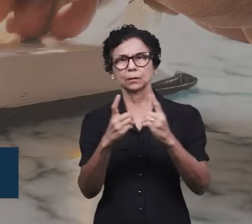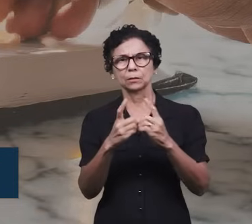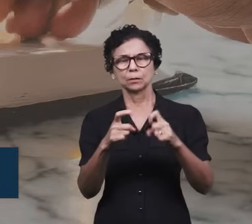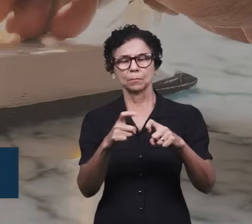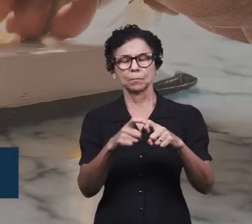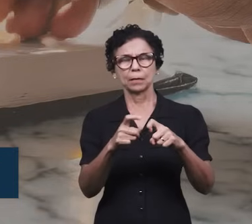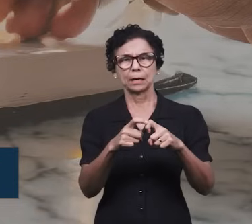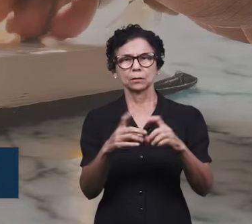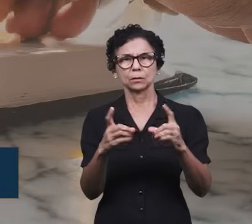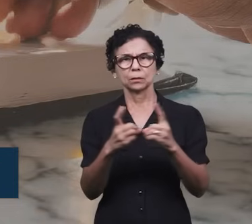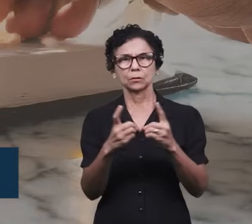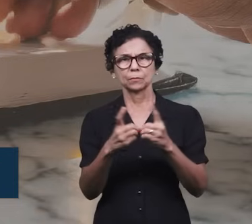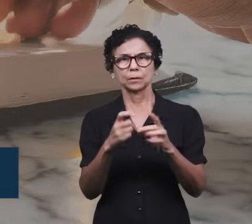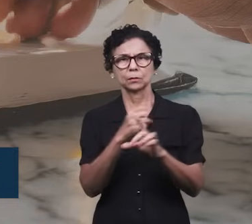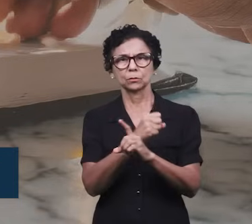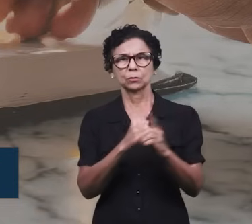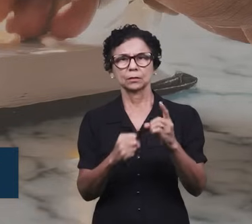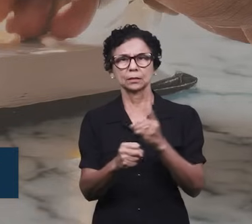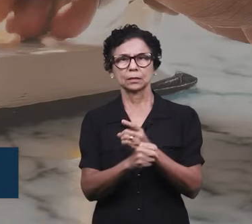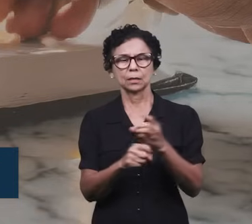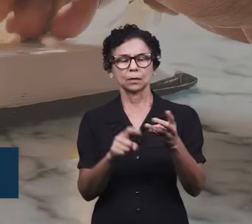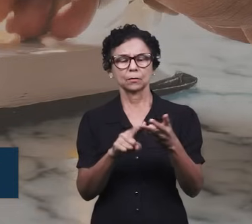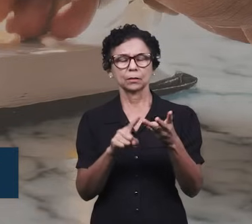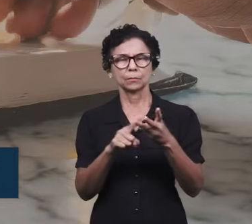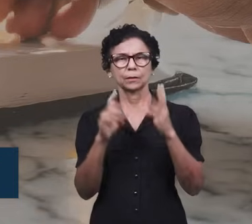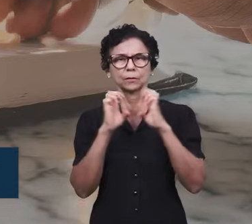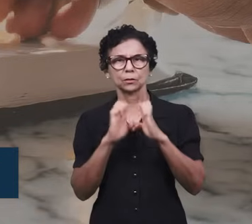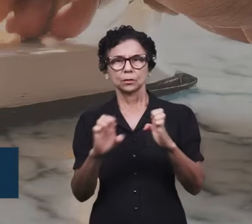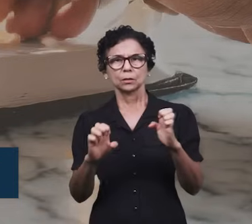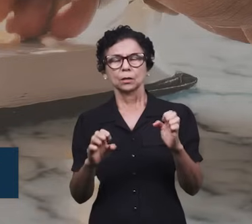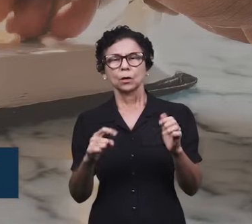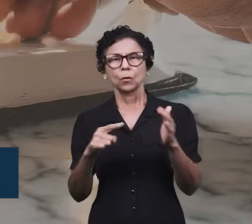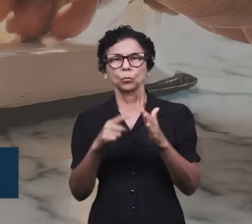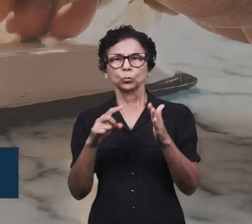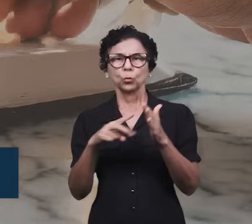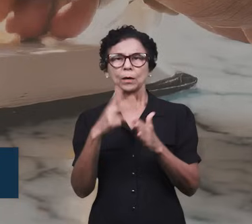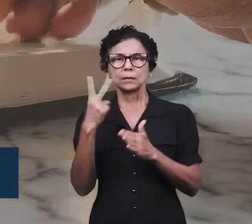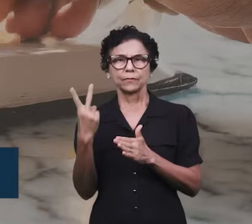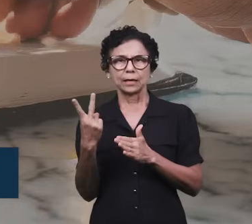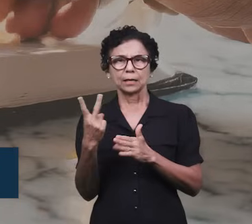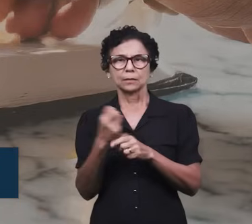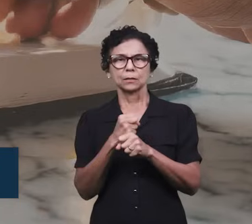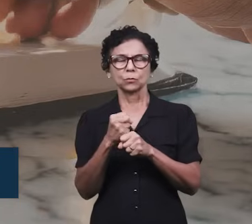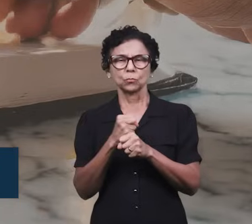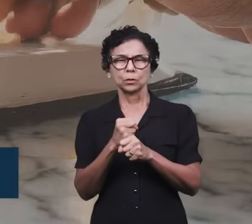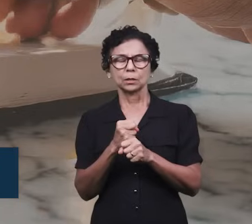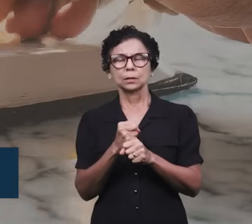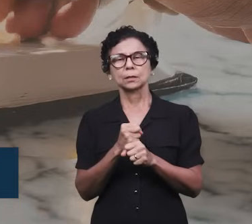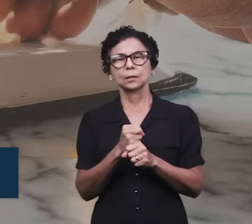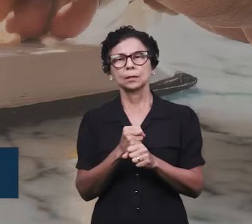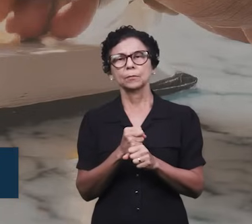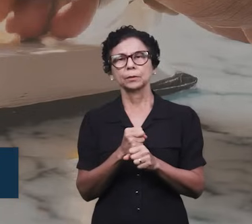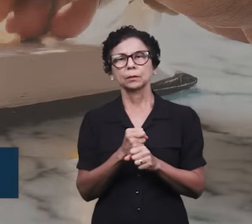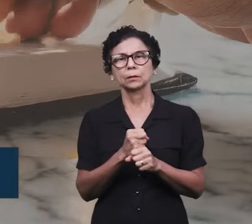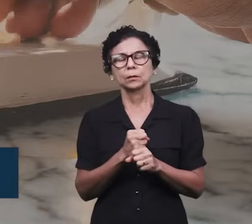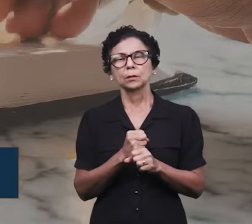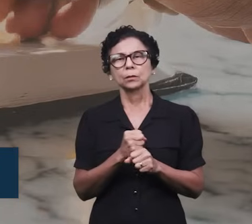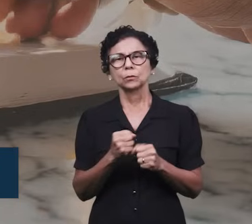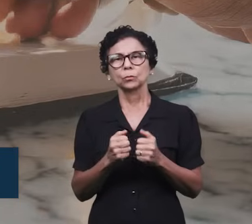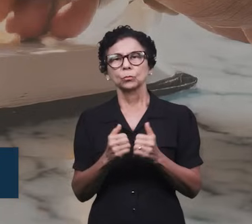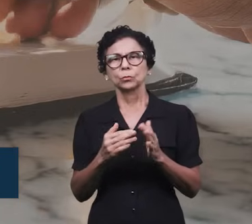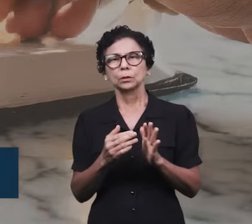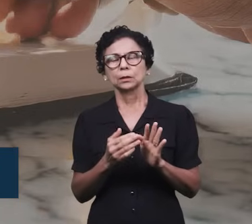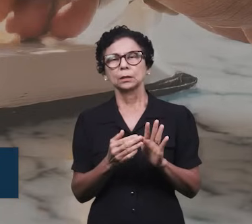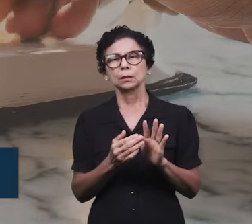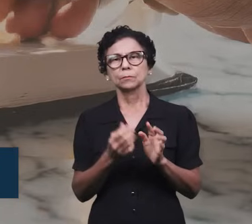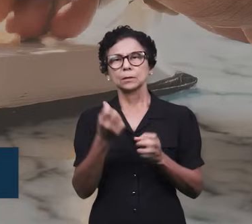ano. Procuramos ir no primeiro semestre, ali fora do período das chuvas daquela região amazônica.